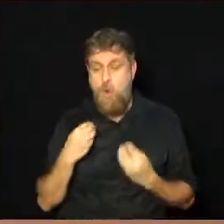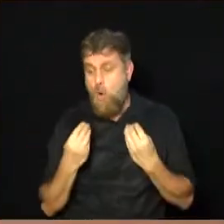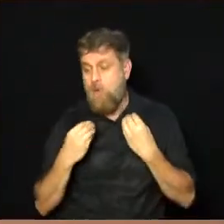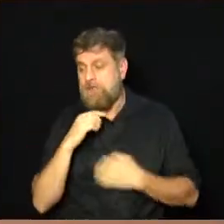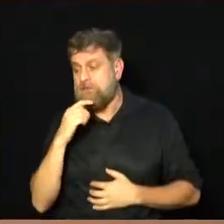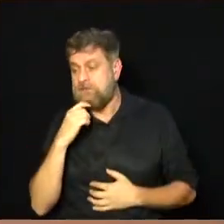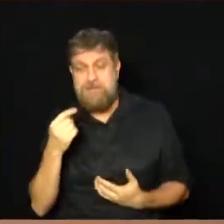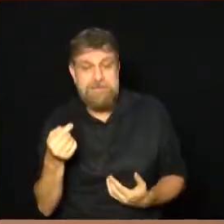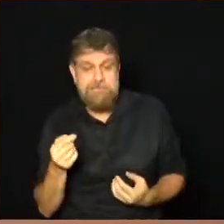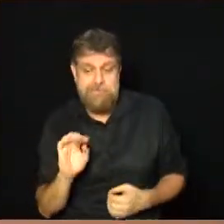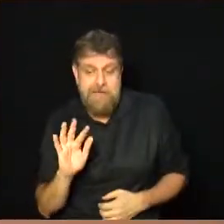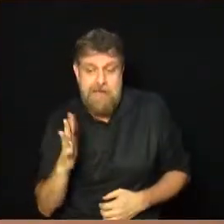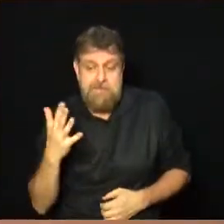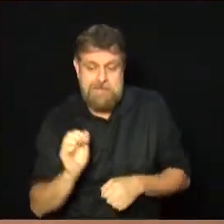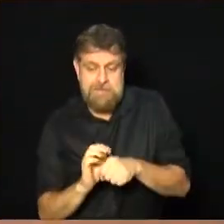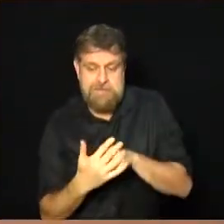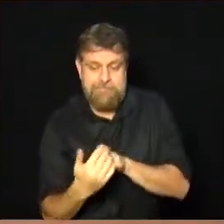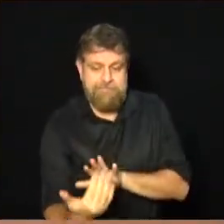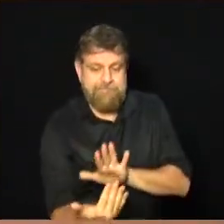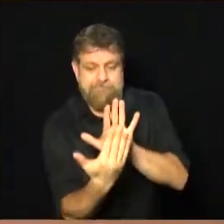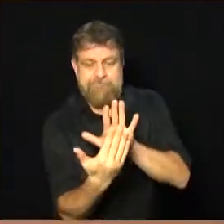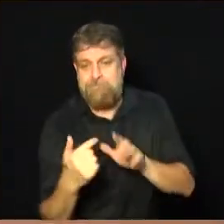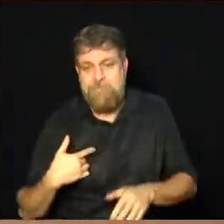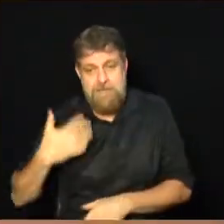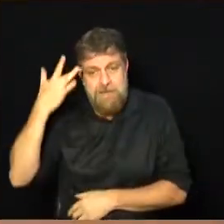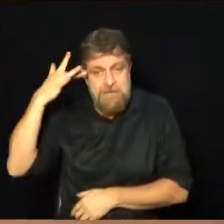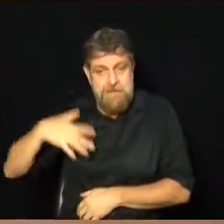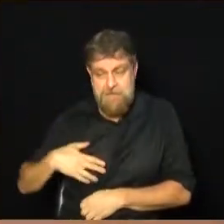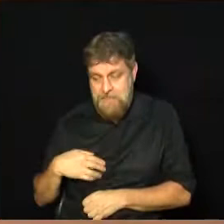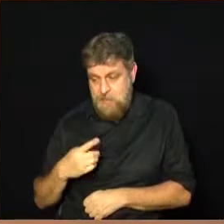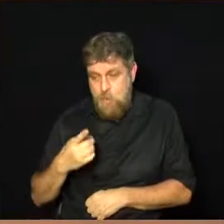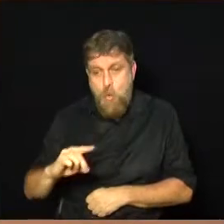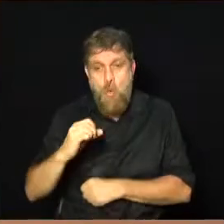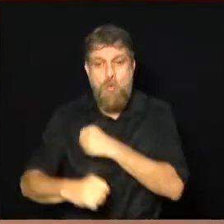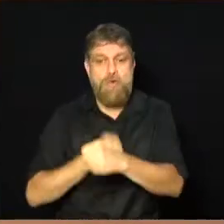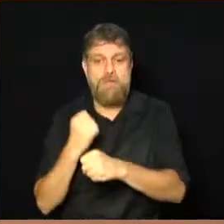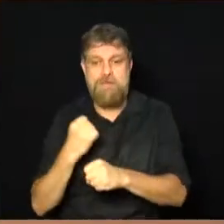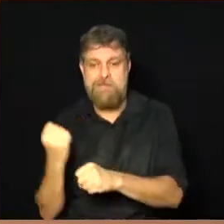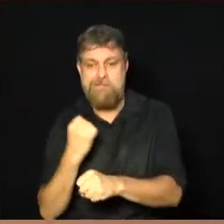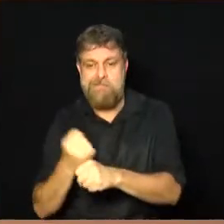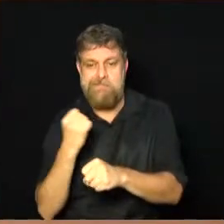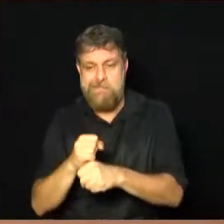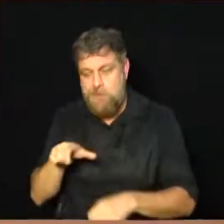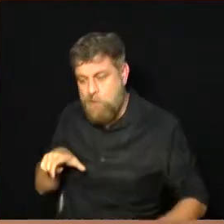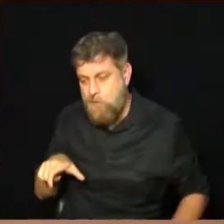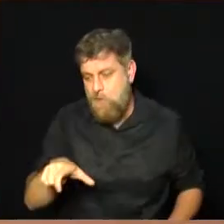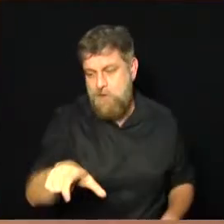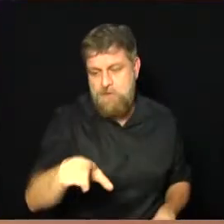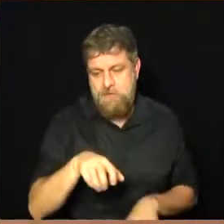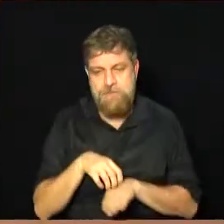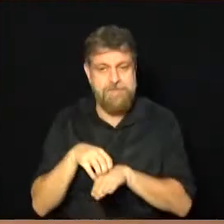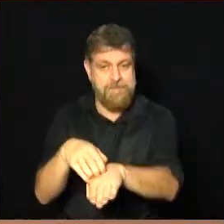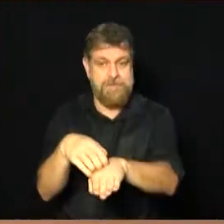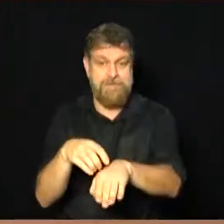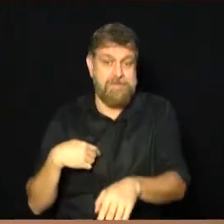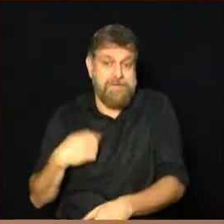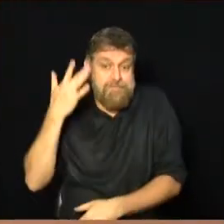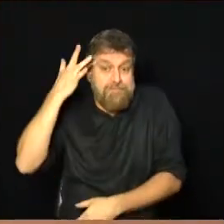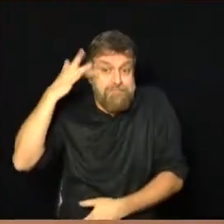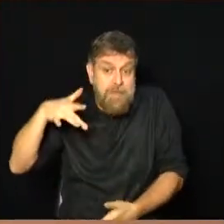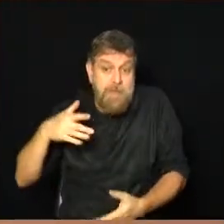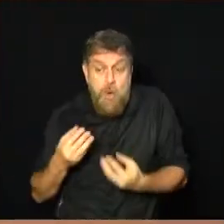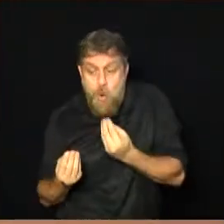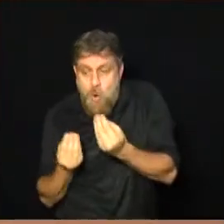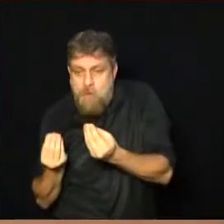projetar que nós íamos enfrentar uma pandemia no último ano dessa gigantesca obra. Então, nós fizemos o